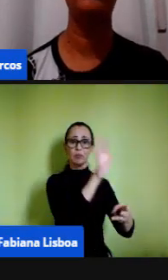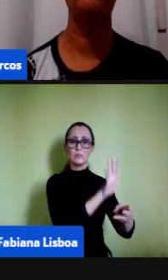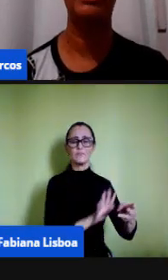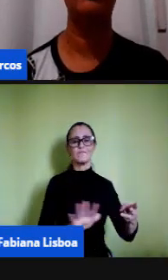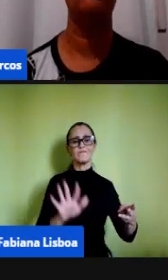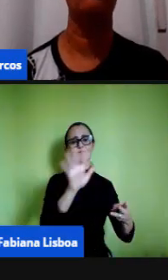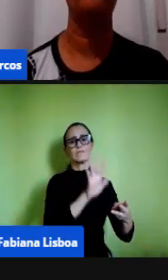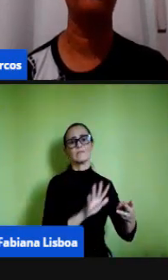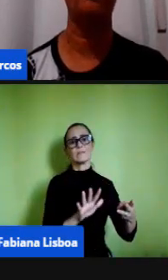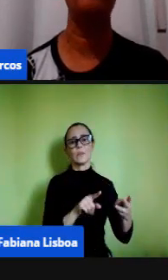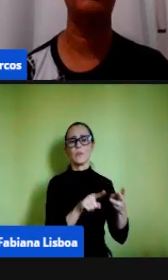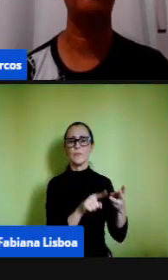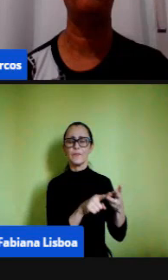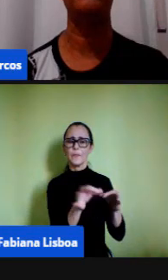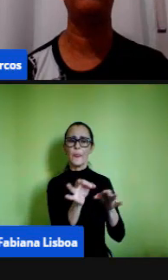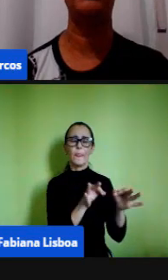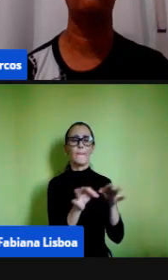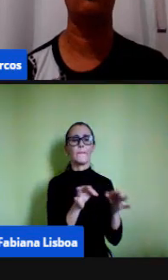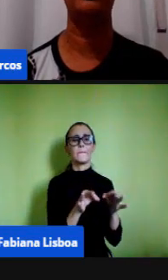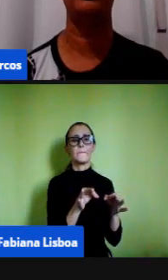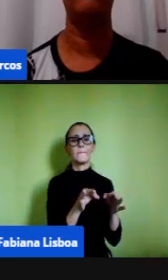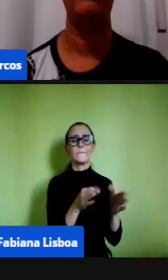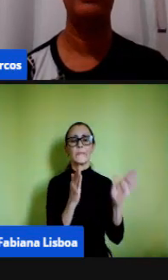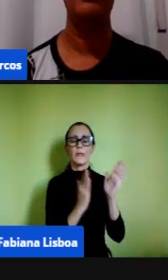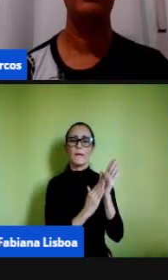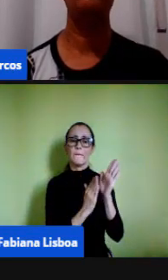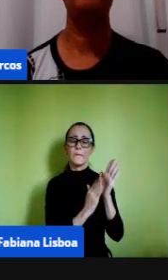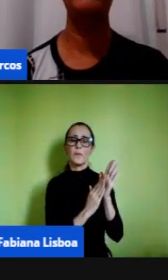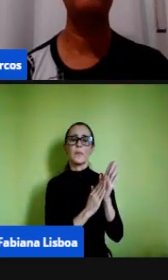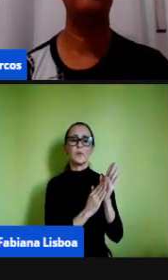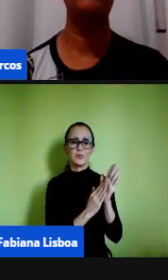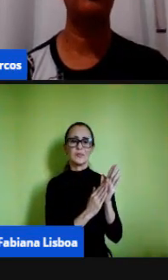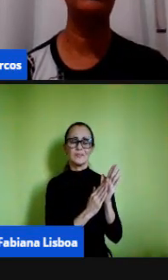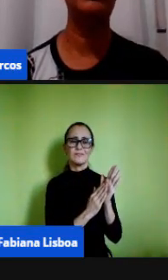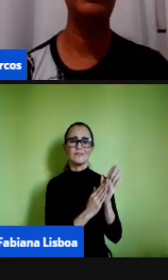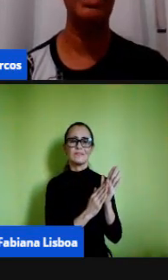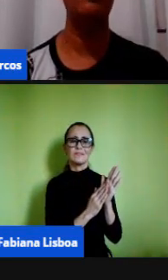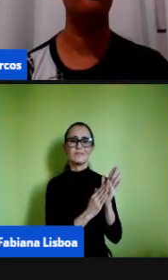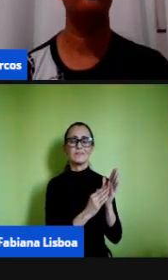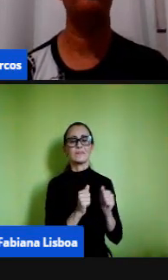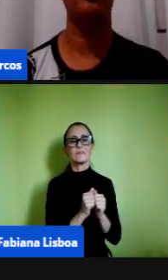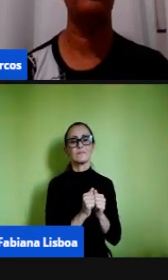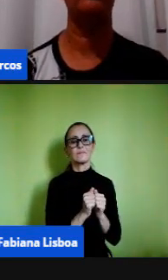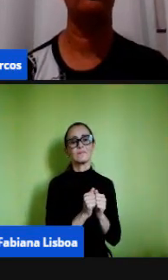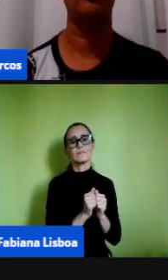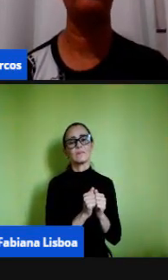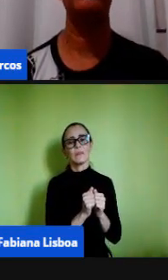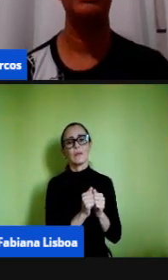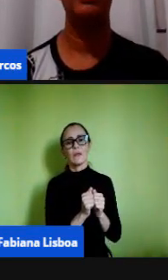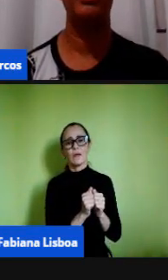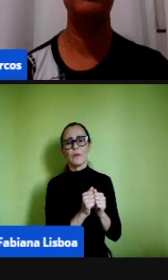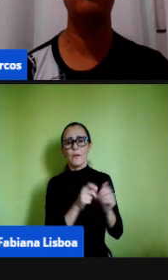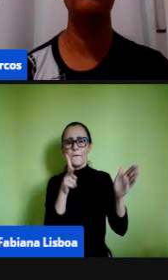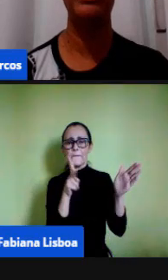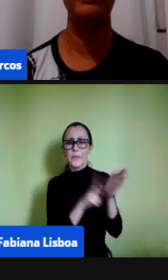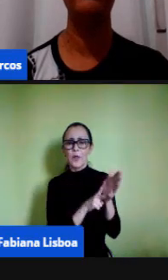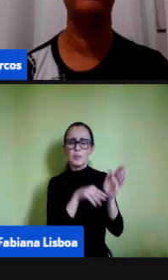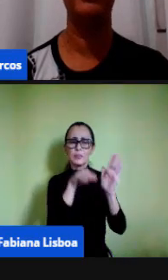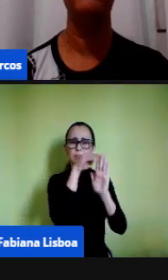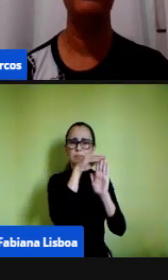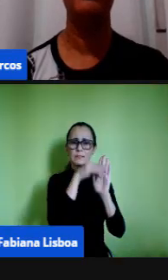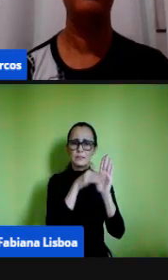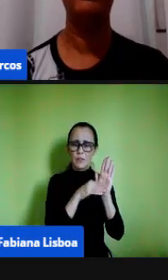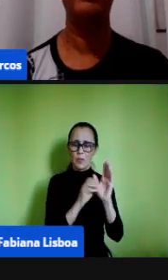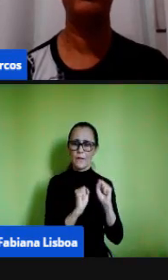ele é configurado conforme a proposta pedagógica. E os participantes podem criar os seus próprios tópicos,